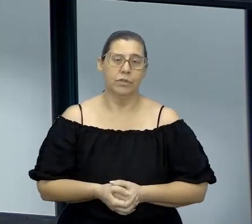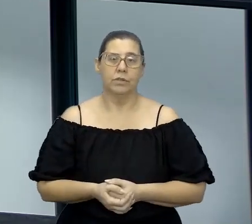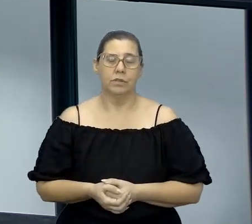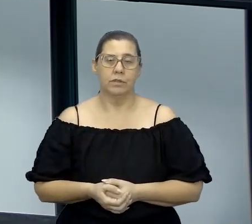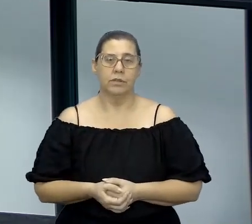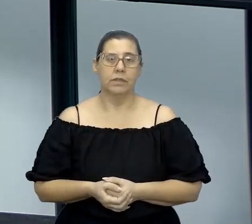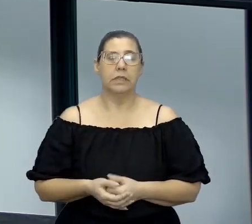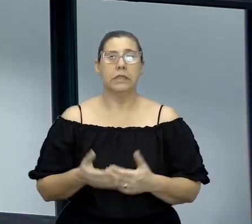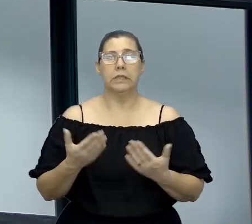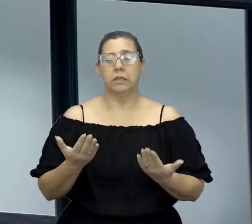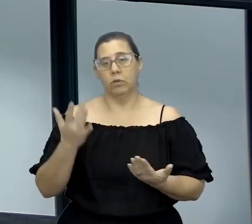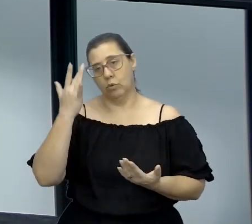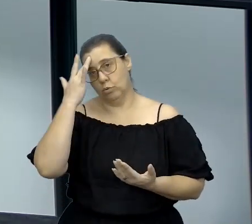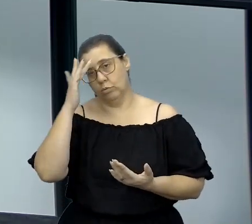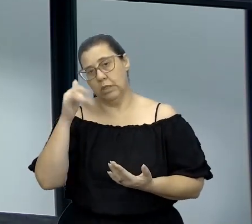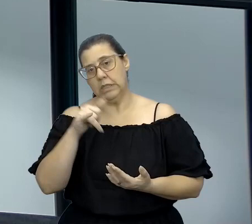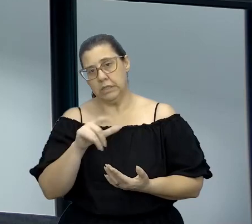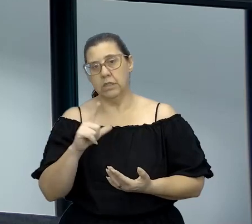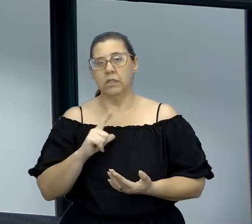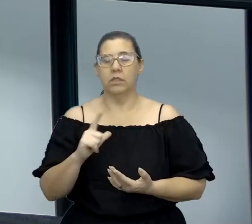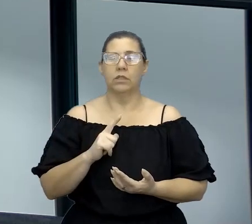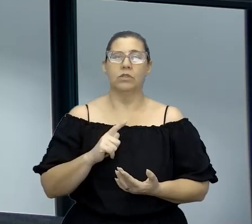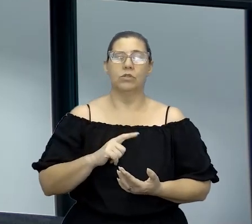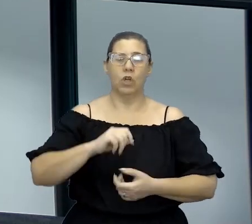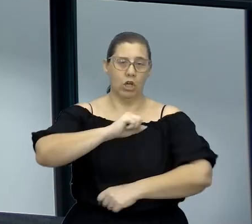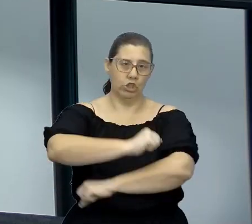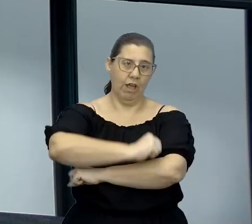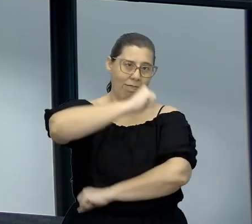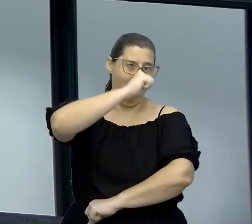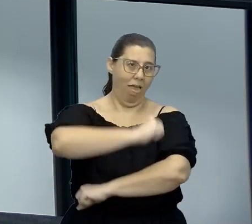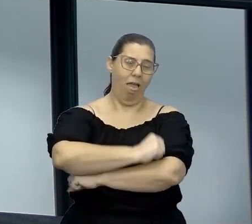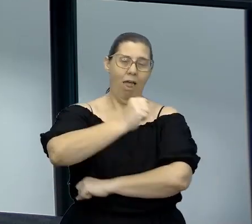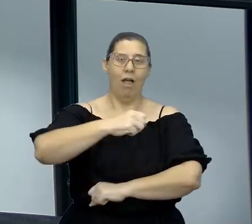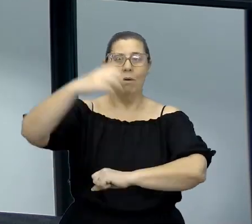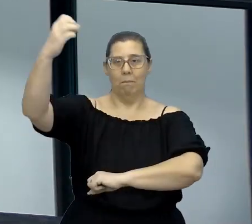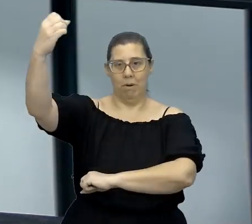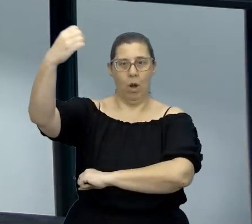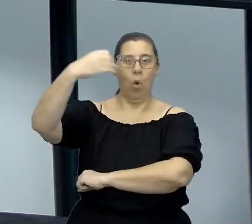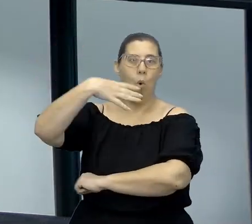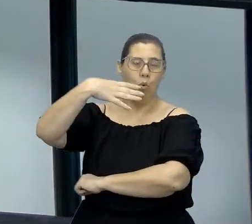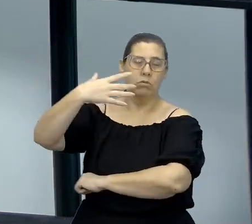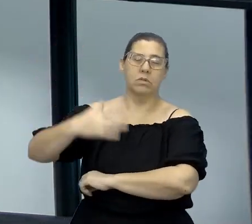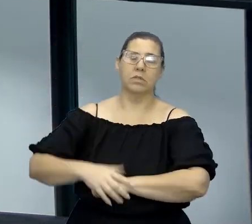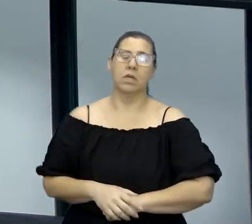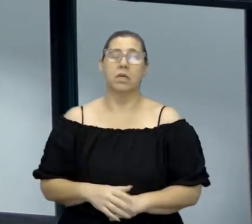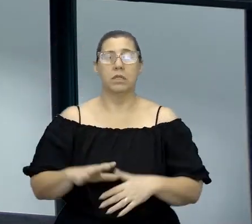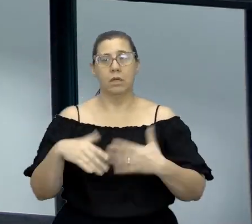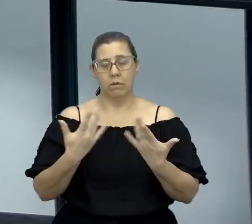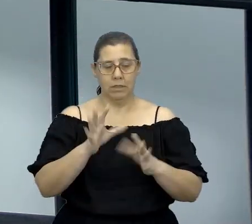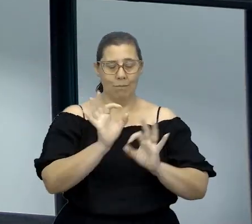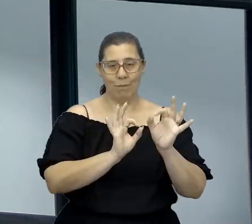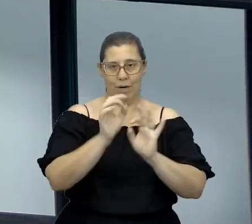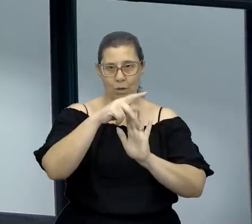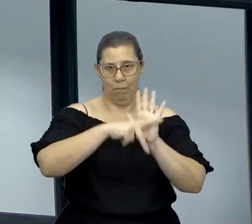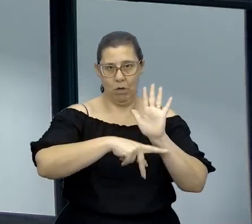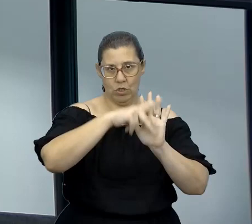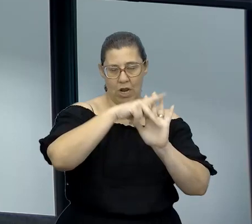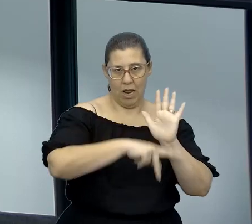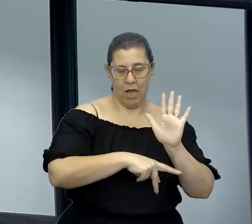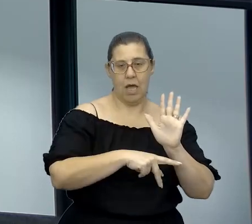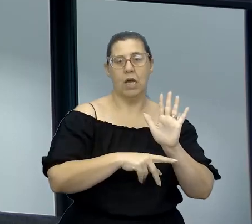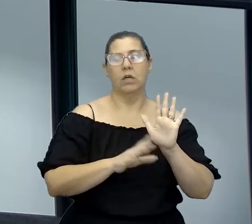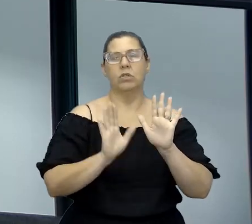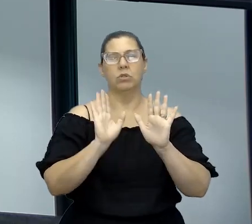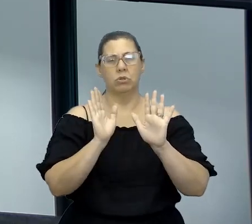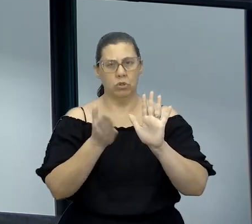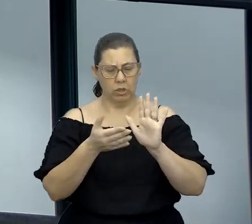eu não sei se ele se tinha janelas grandes, né, para entrar mais luz. Então, quando a gente está fazendo o nosso projeto, né, e já